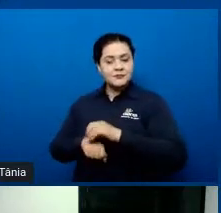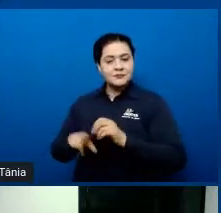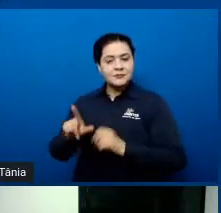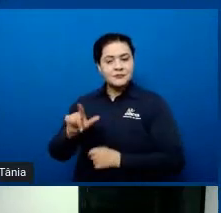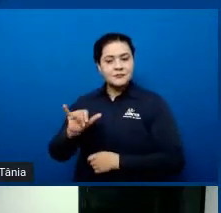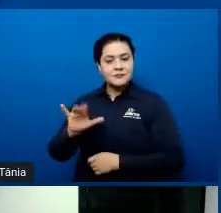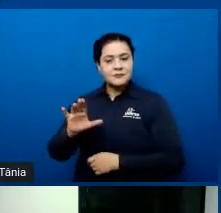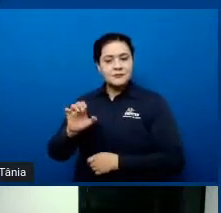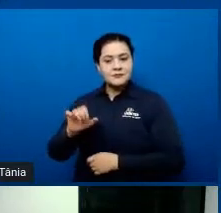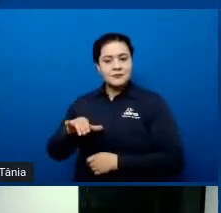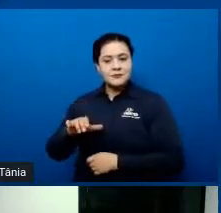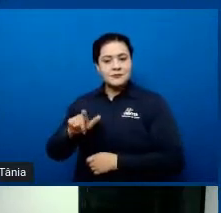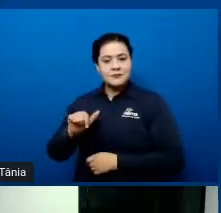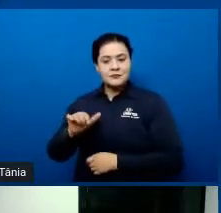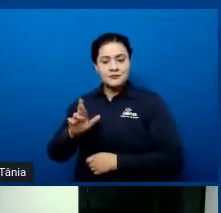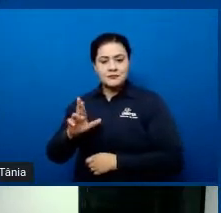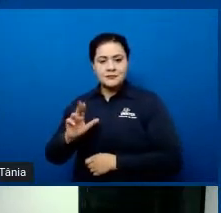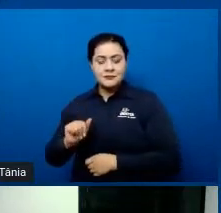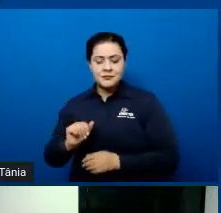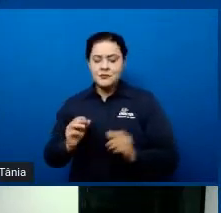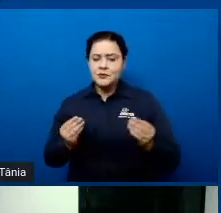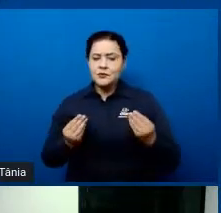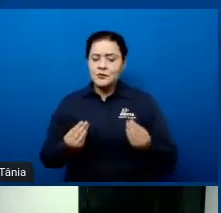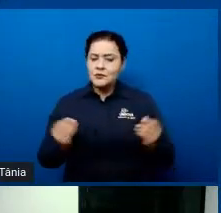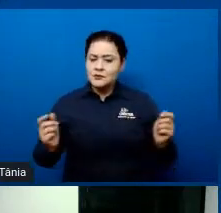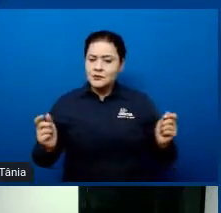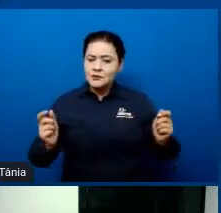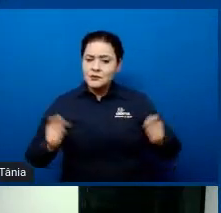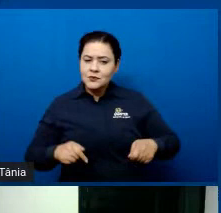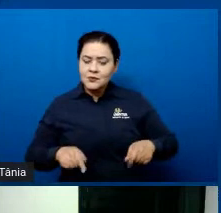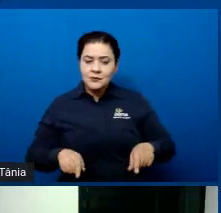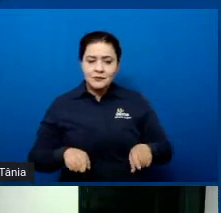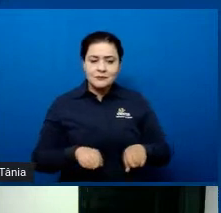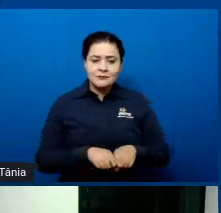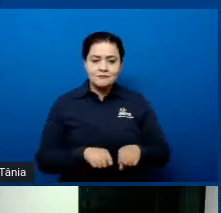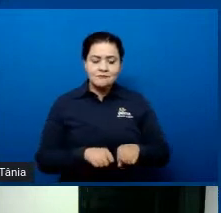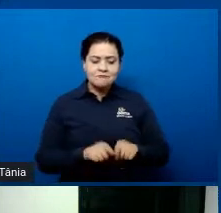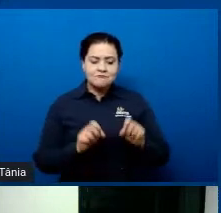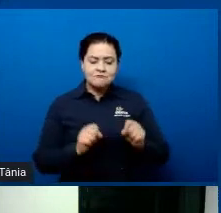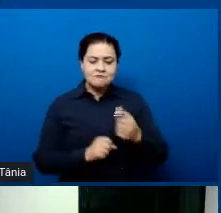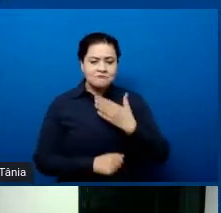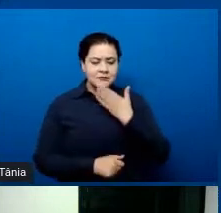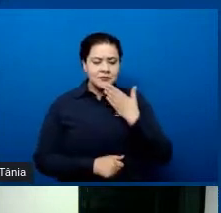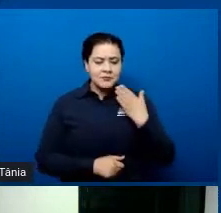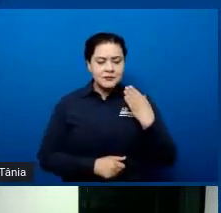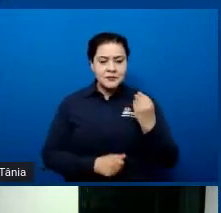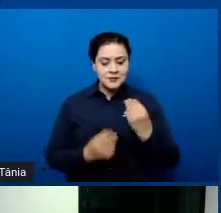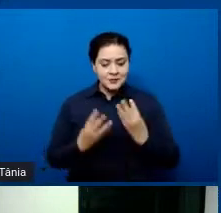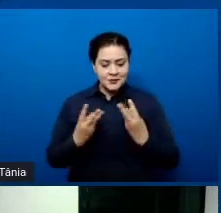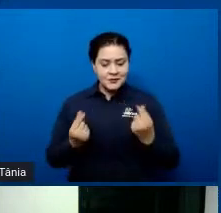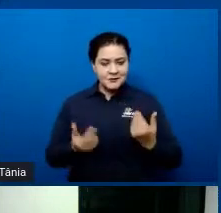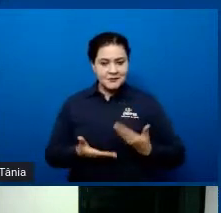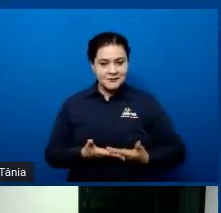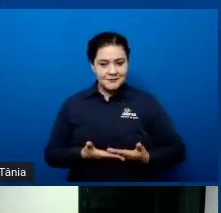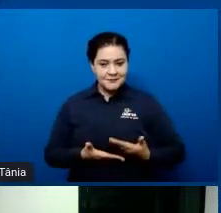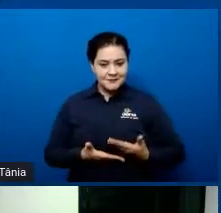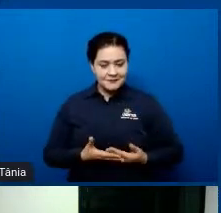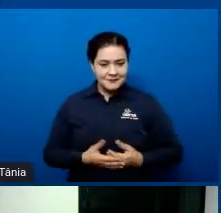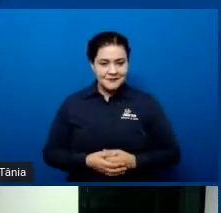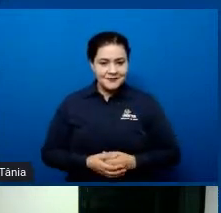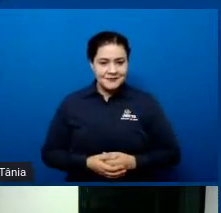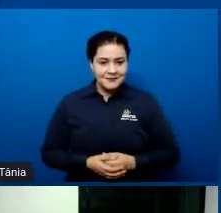educação, como isso é possível, né? E como isso pode melhorar a qualidade das aulas de vocês.